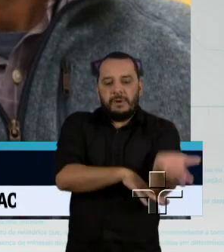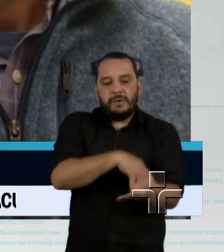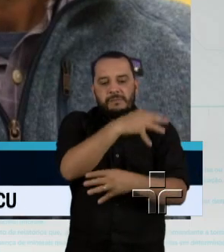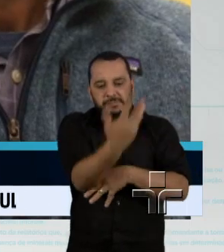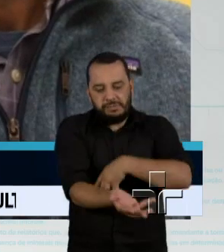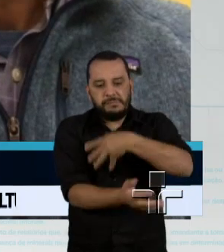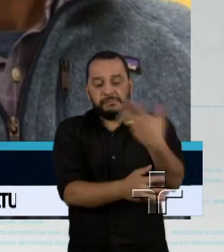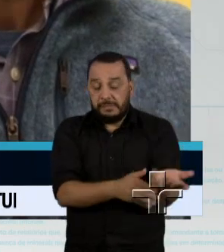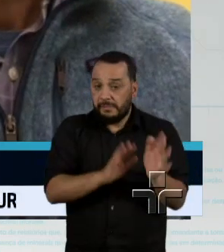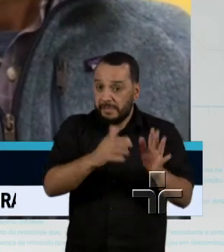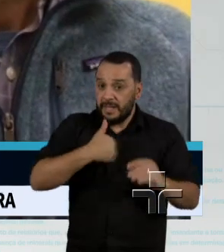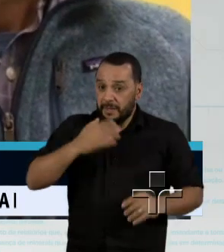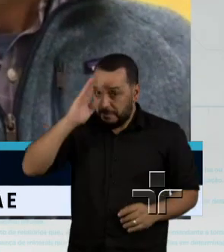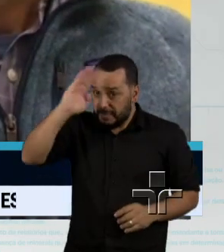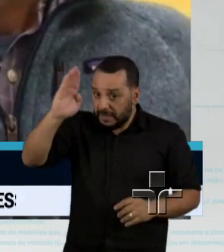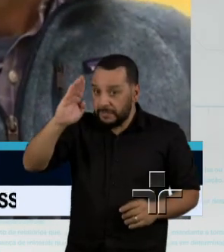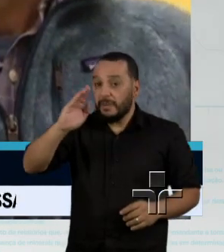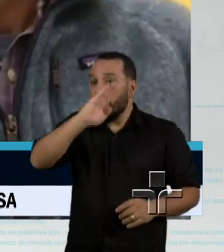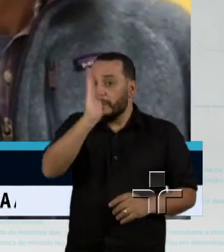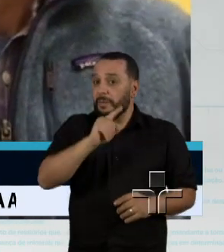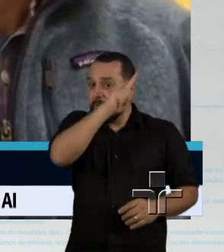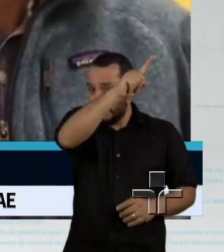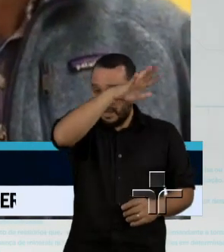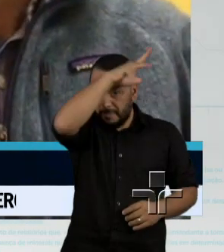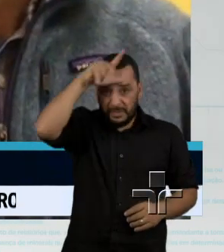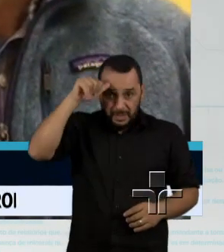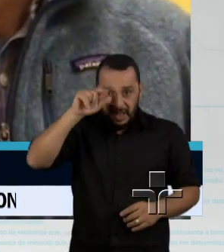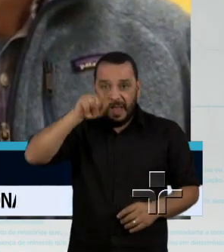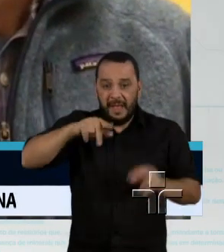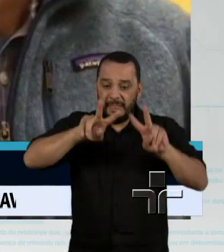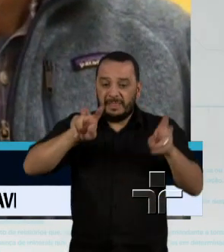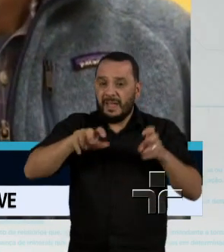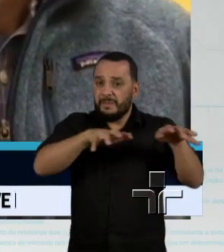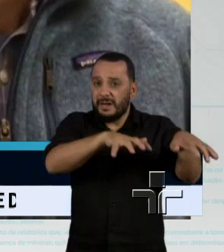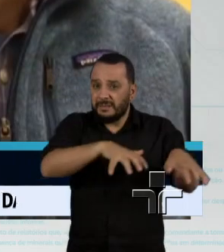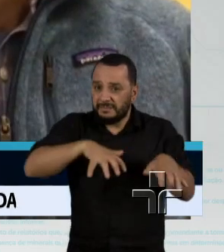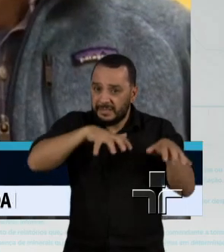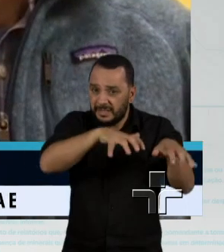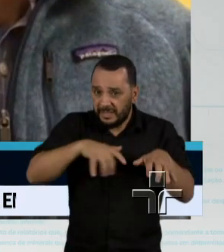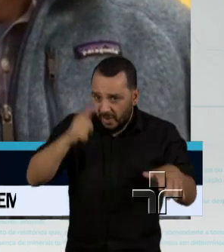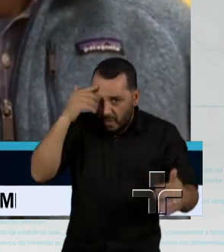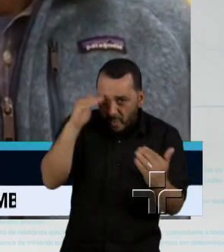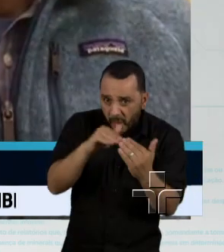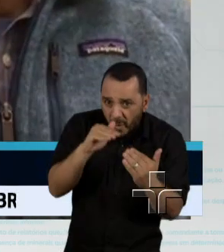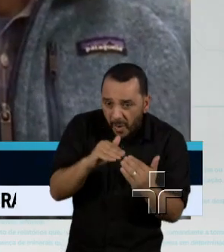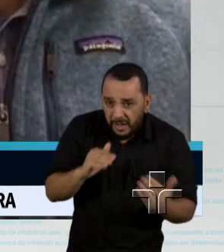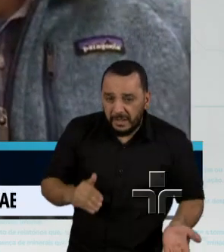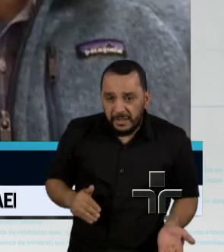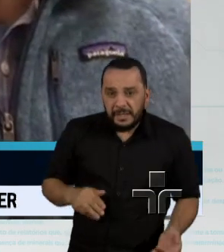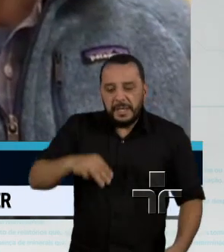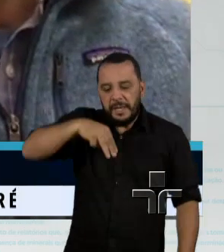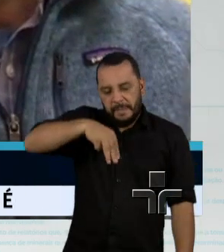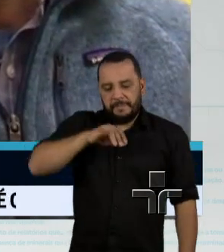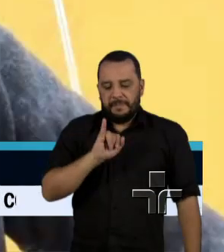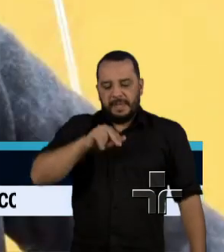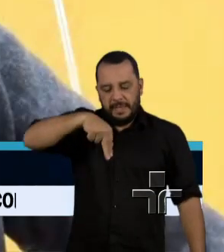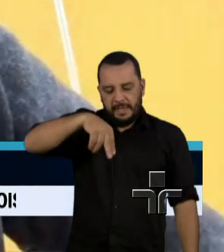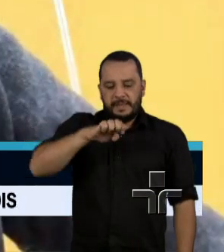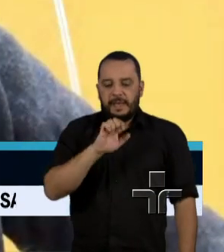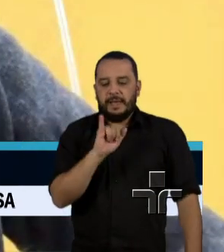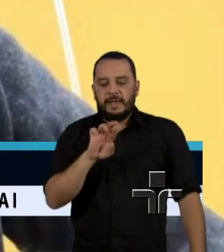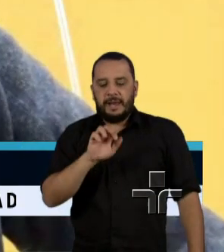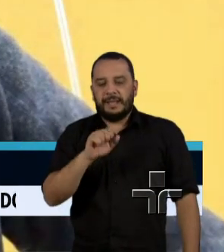problema da Amazônia seria a mineração. O senhor concorda? Não, em termos de área